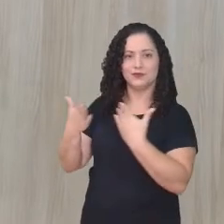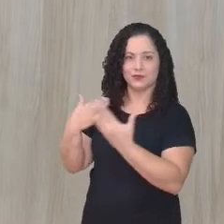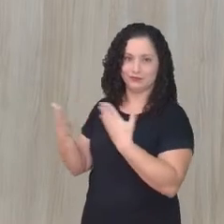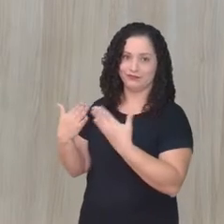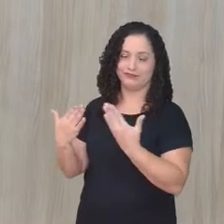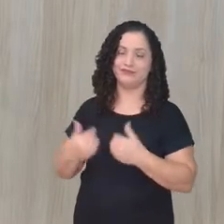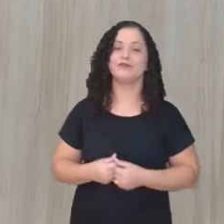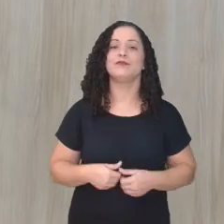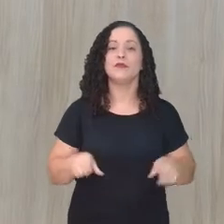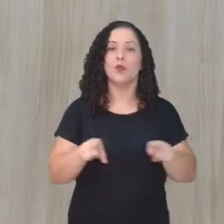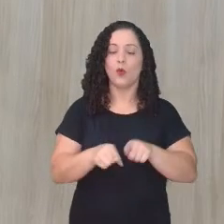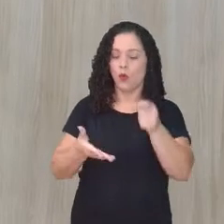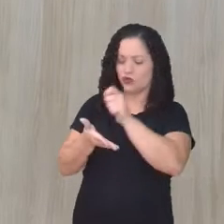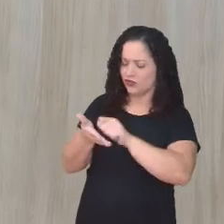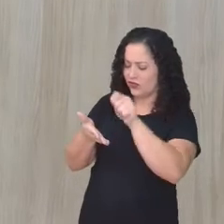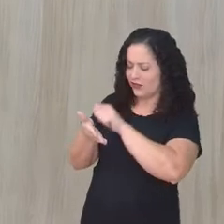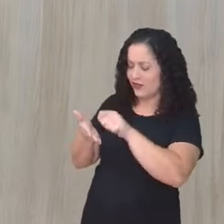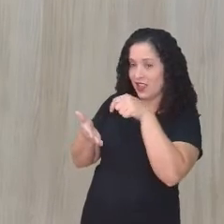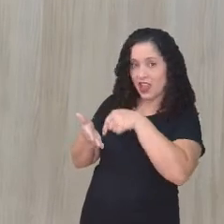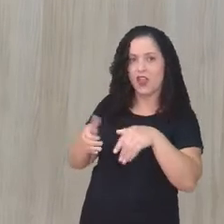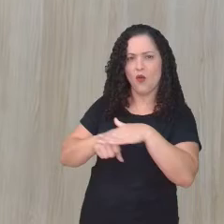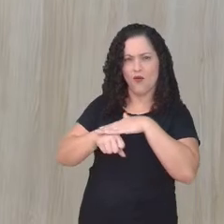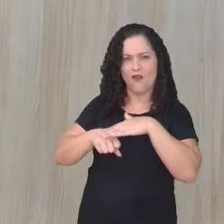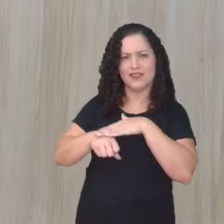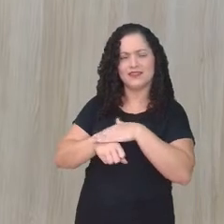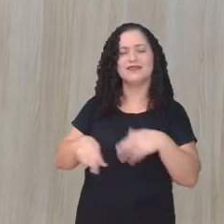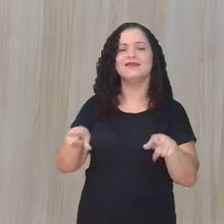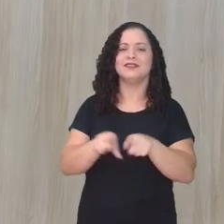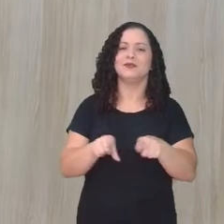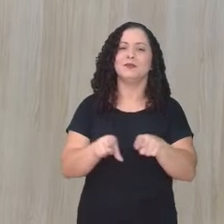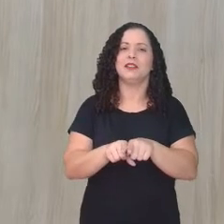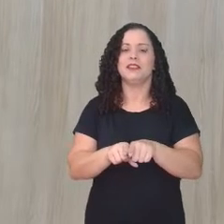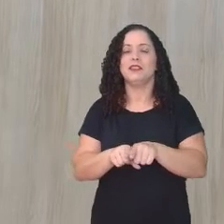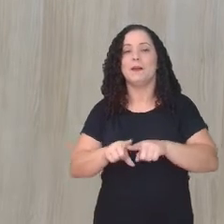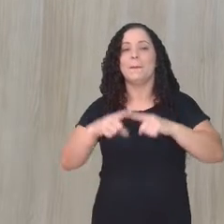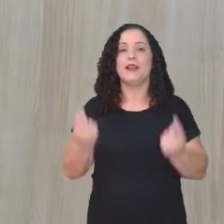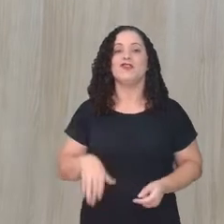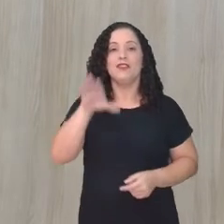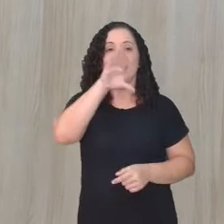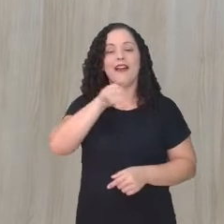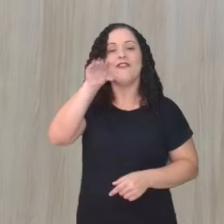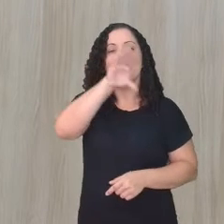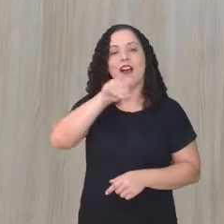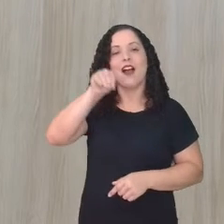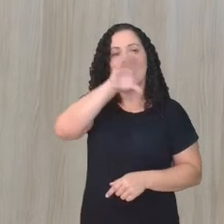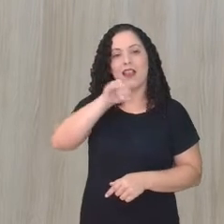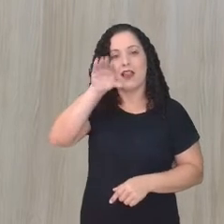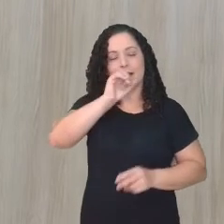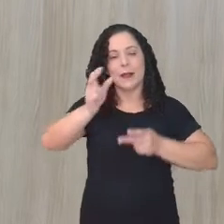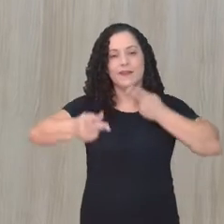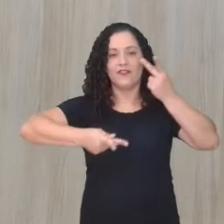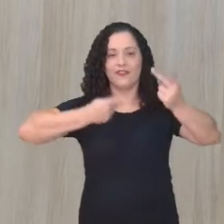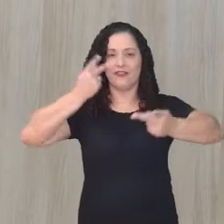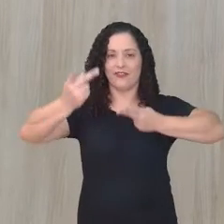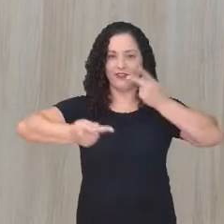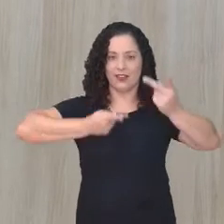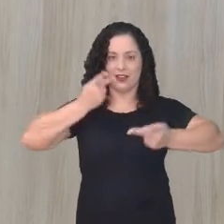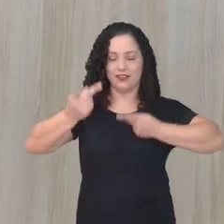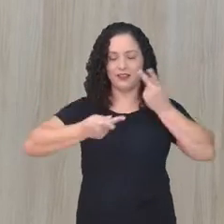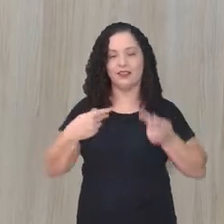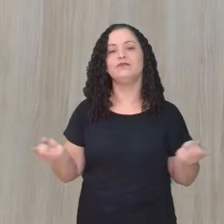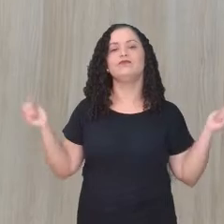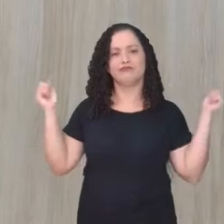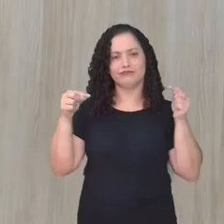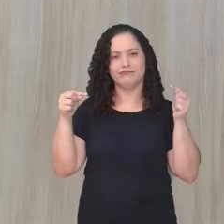é? Quando estamos escrevendo também conversamos com o outro, não é? Mas a nossa fala, ela deve ser, não